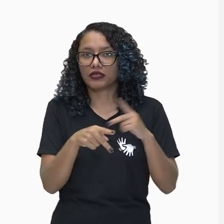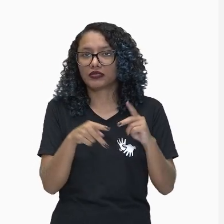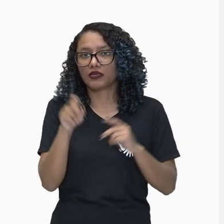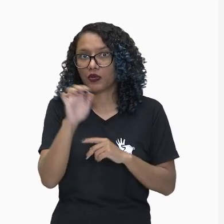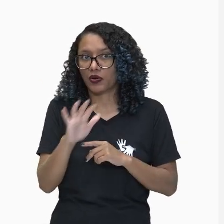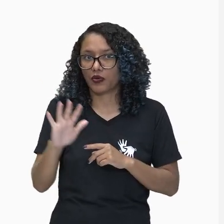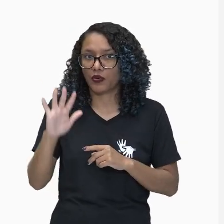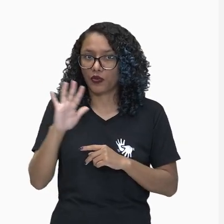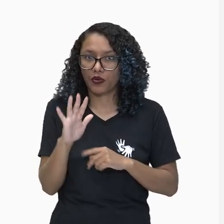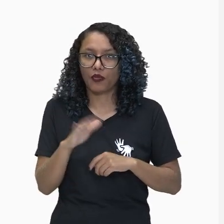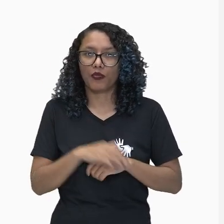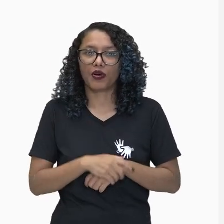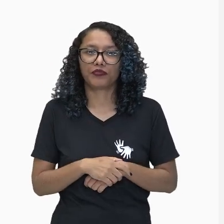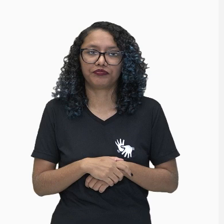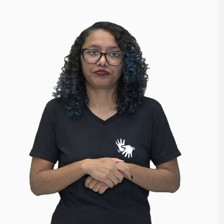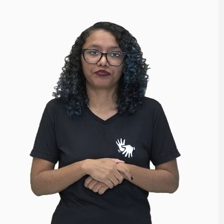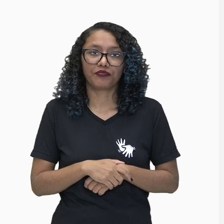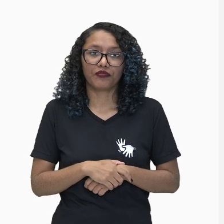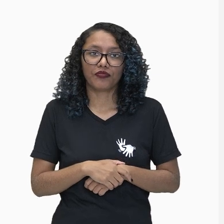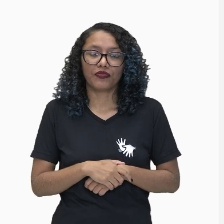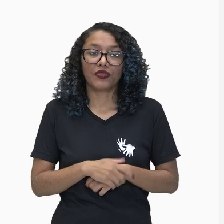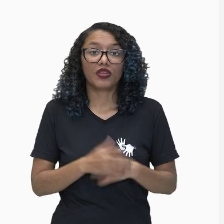estarão distribuídos de maneira